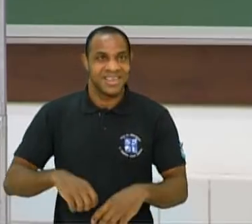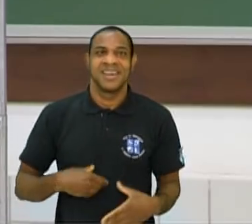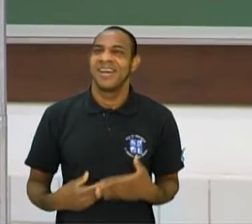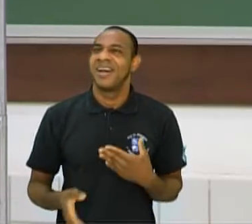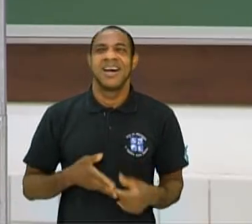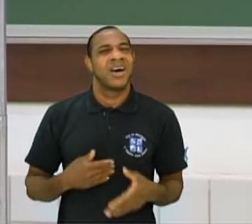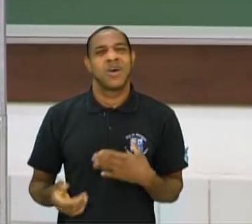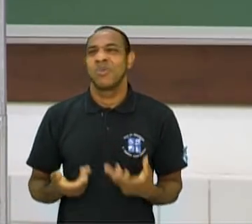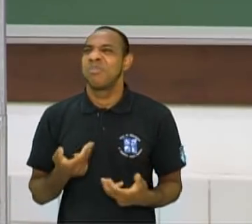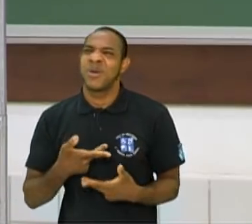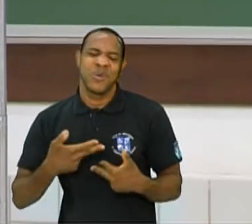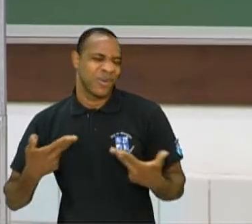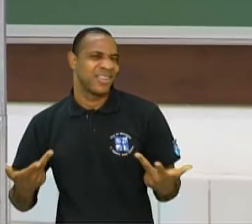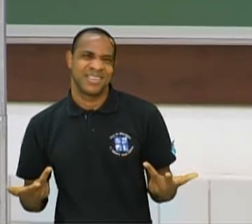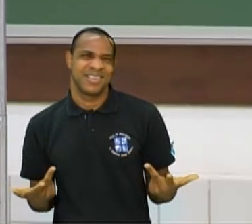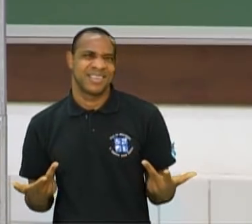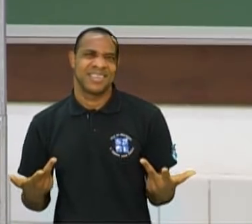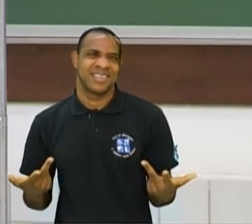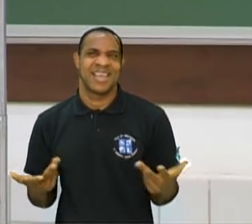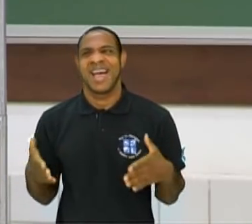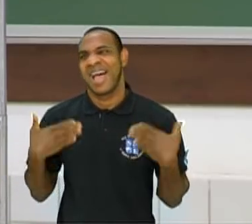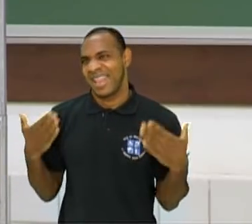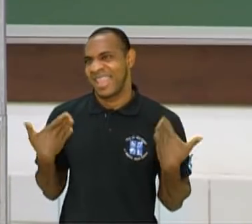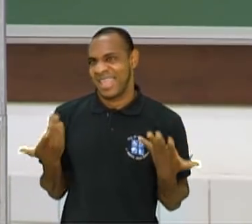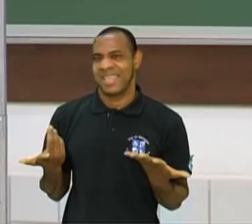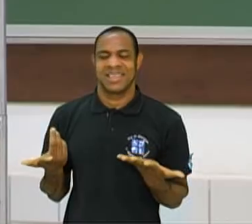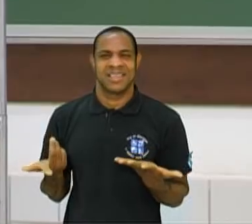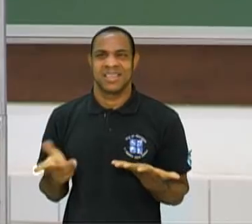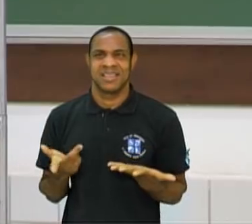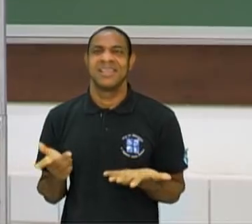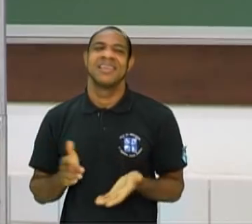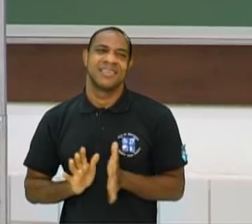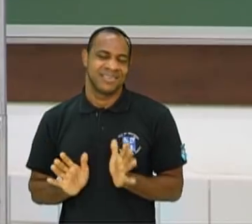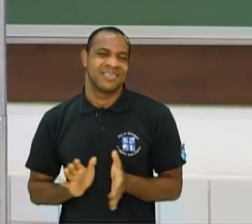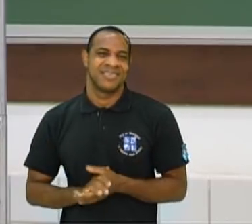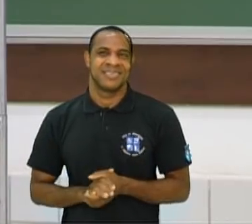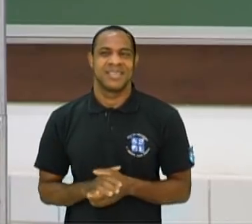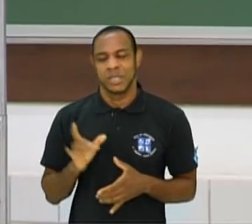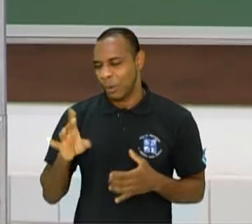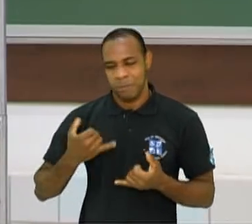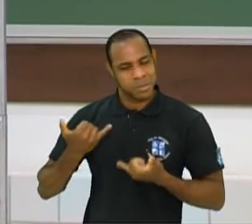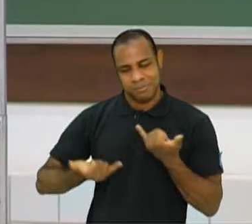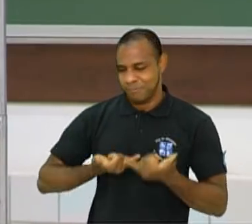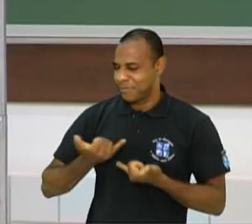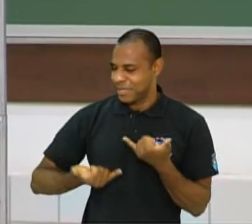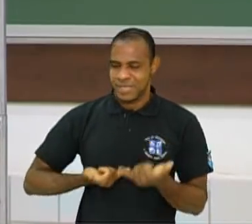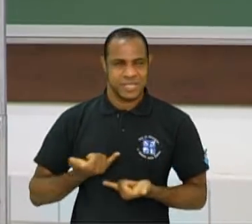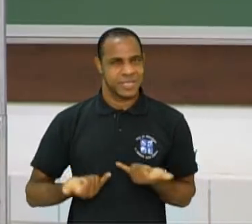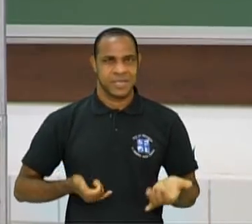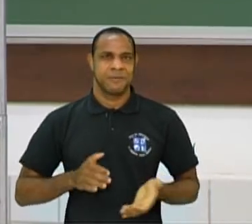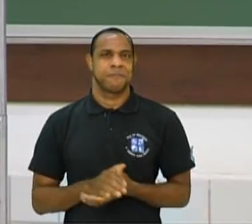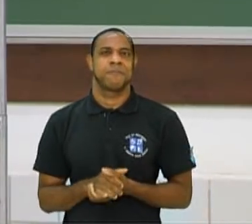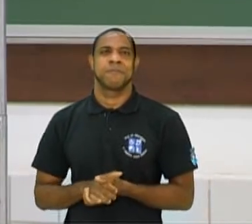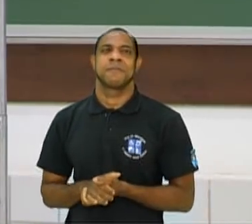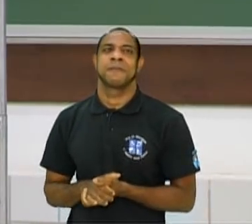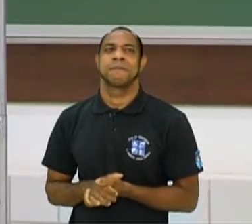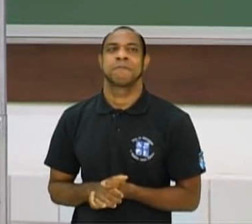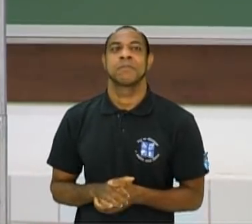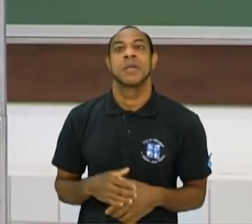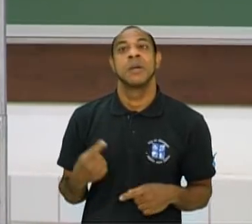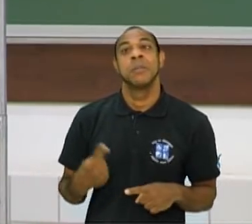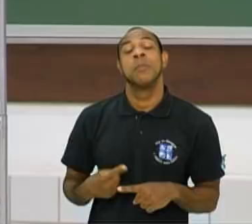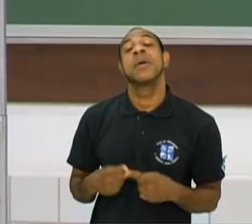alguma travessura assim, né, leve, que não vai machucar ninguém, que não vai trazer nenhum prejuízo a ninguém, porque é